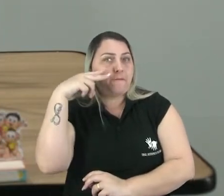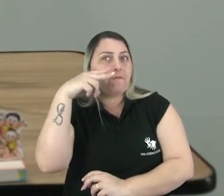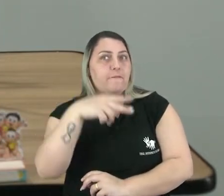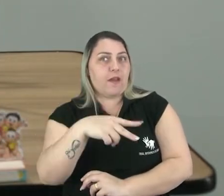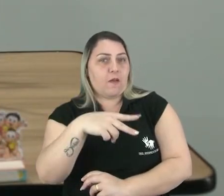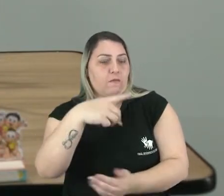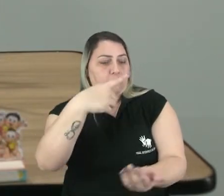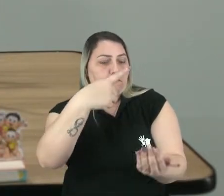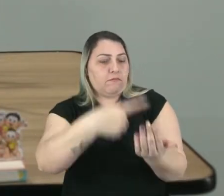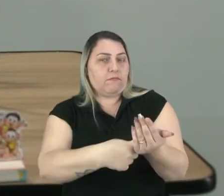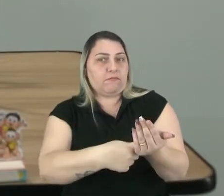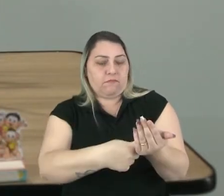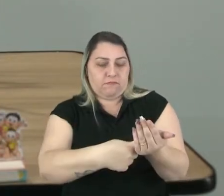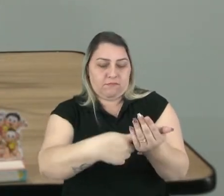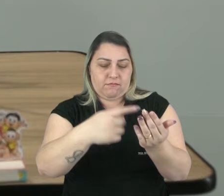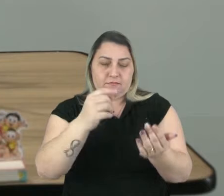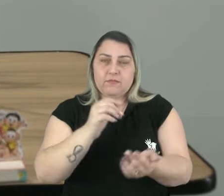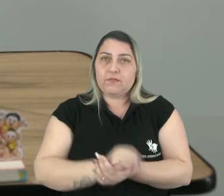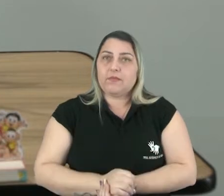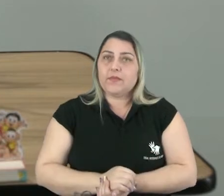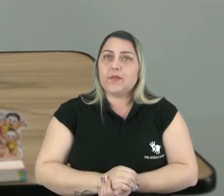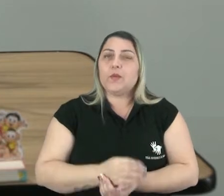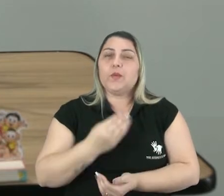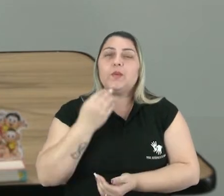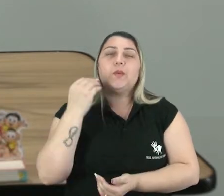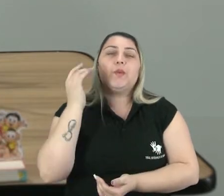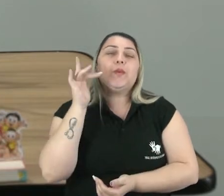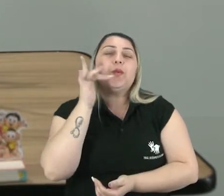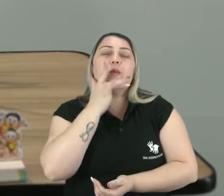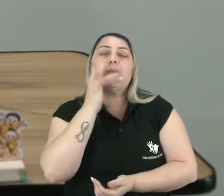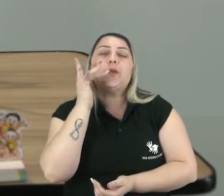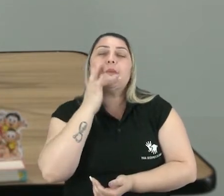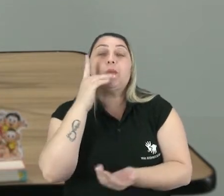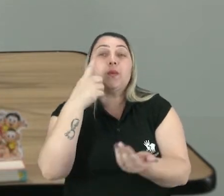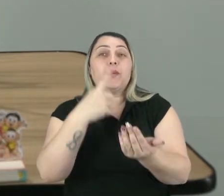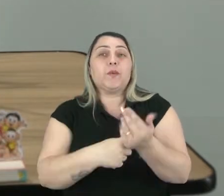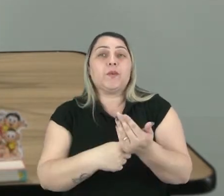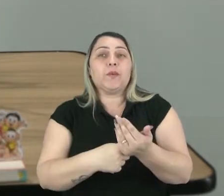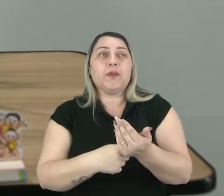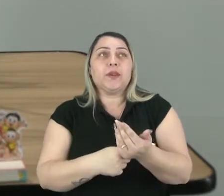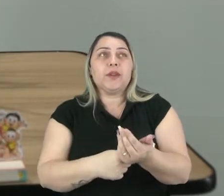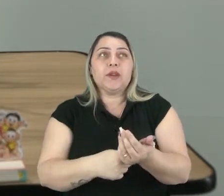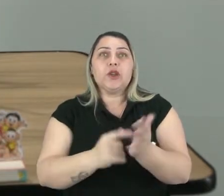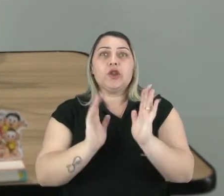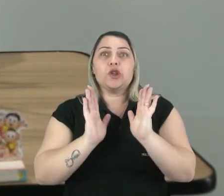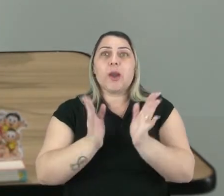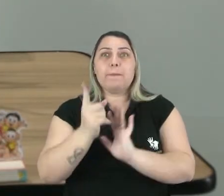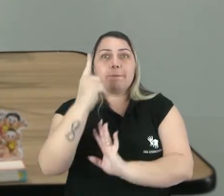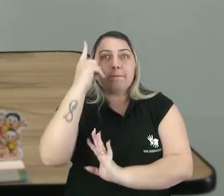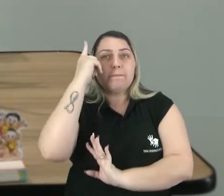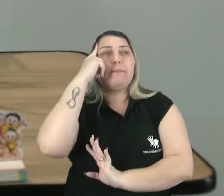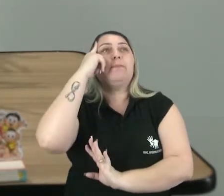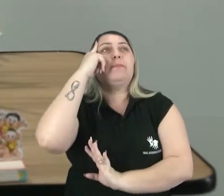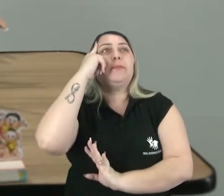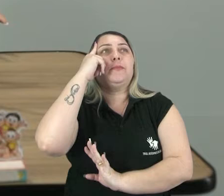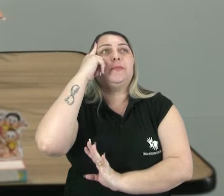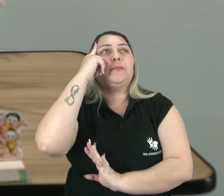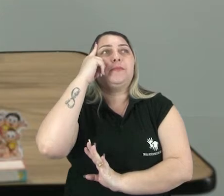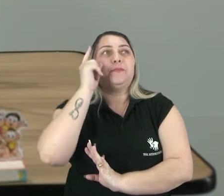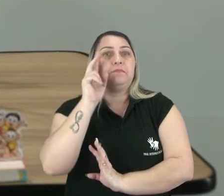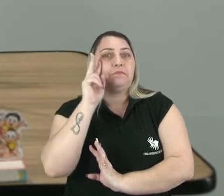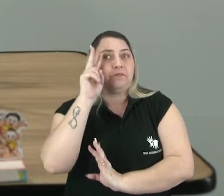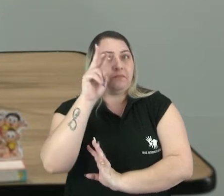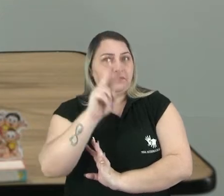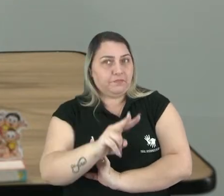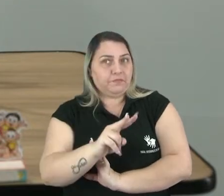que Cebolinha estava com um delicioso cachorro-quente em suas mãos, ela já o quê? Já ficou olhando